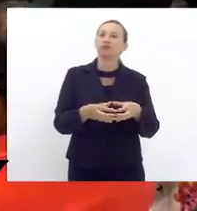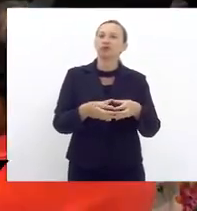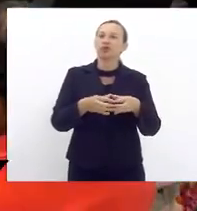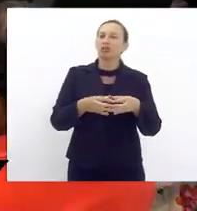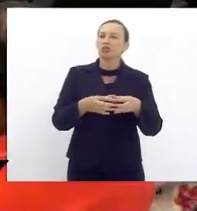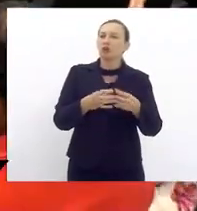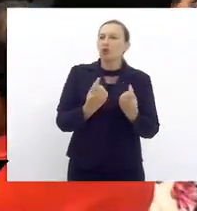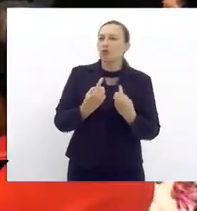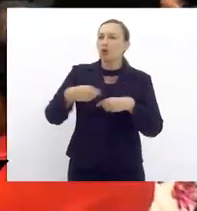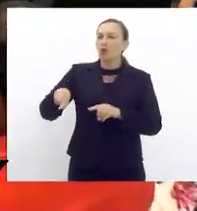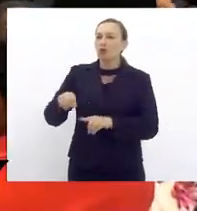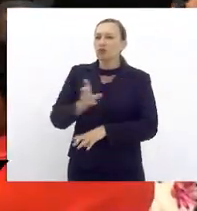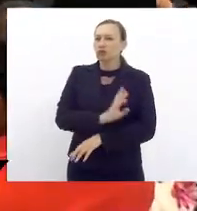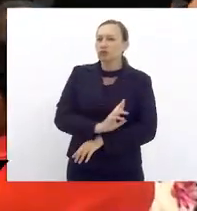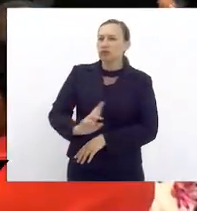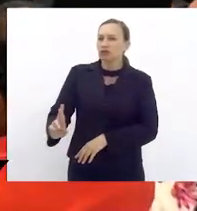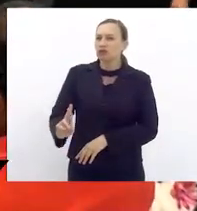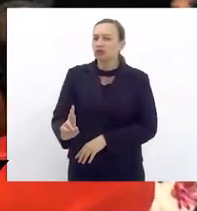Obrigado deputado